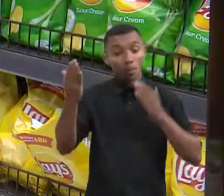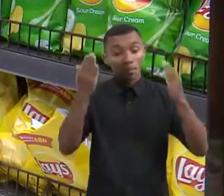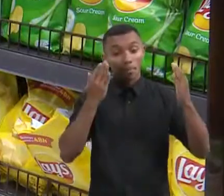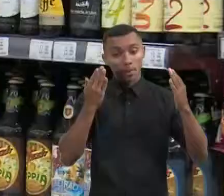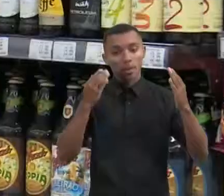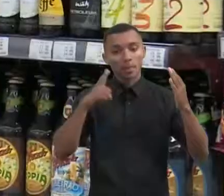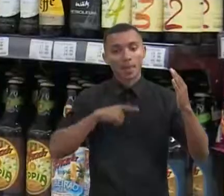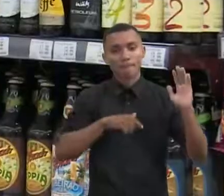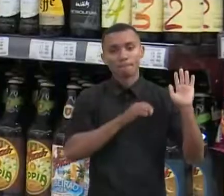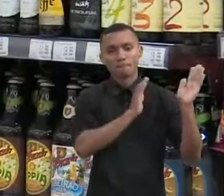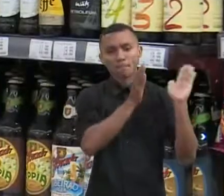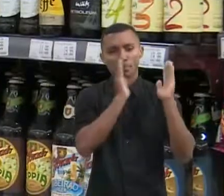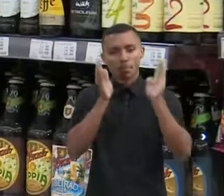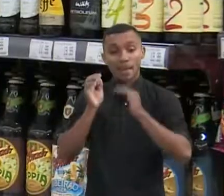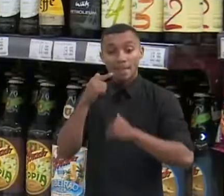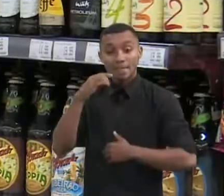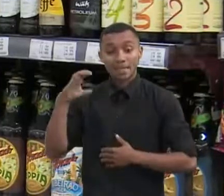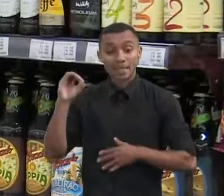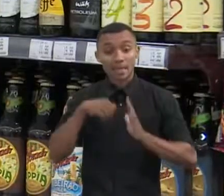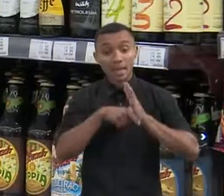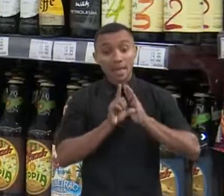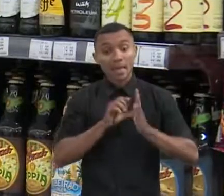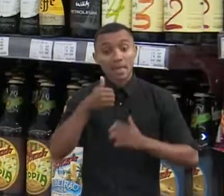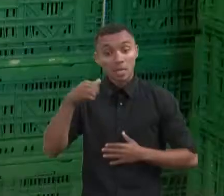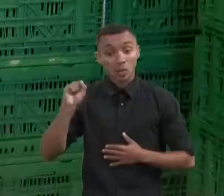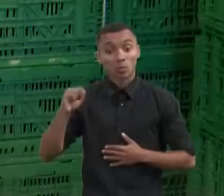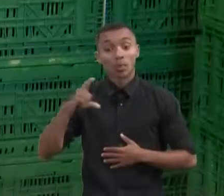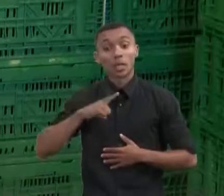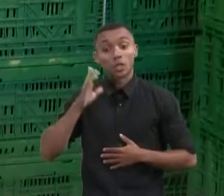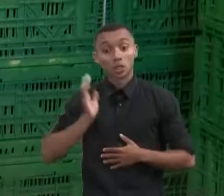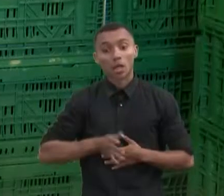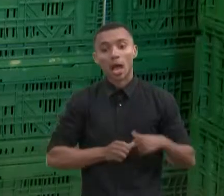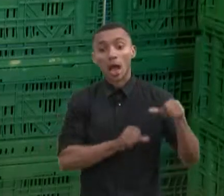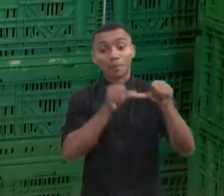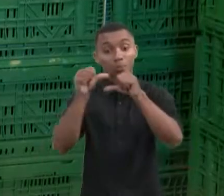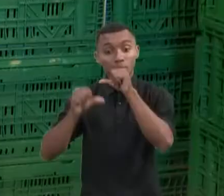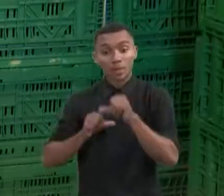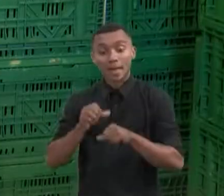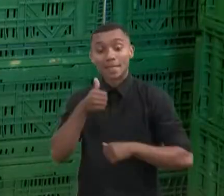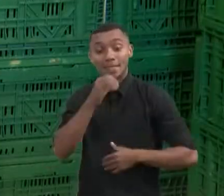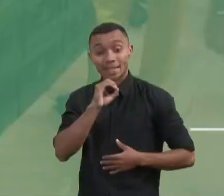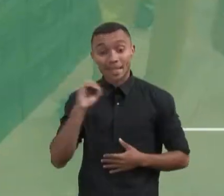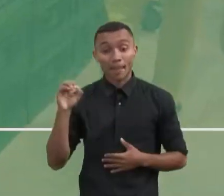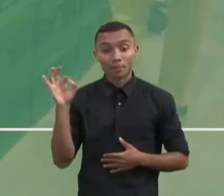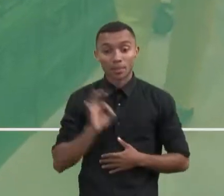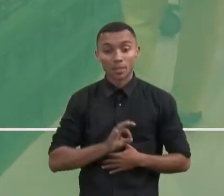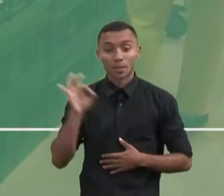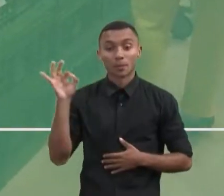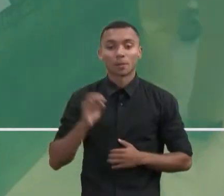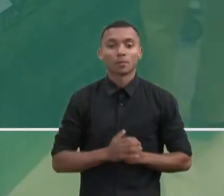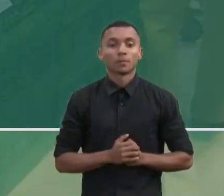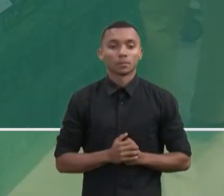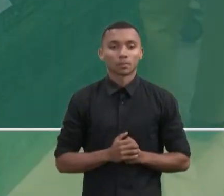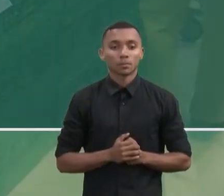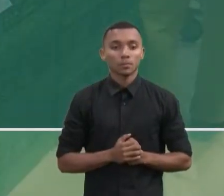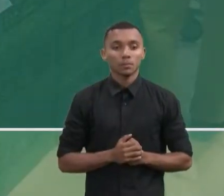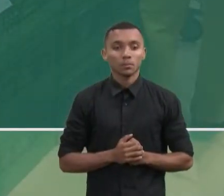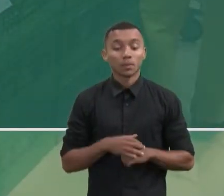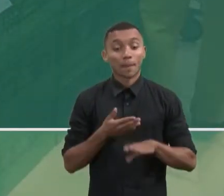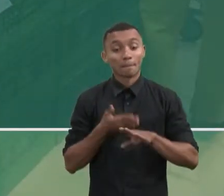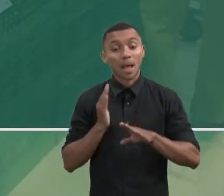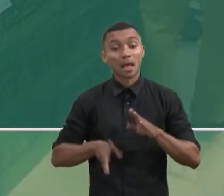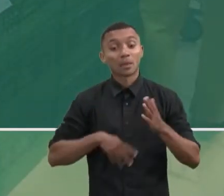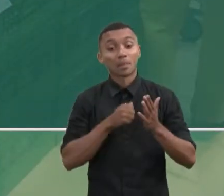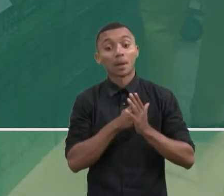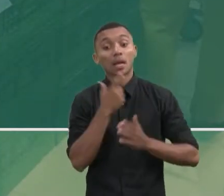70 itens, 18 apresentaram variações acima de 100%. Os que apresentaram maiores